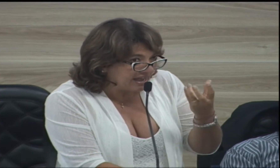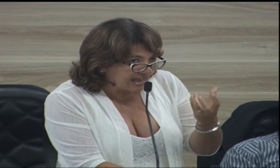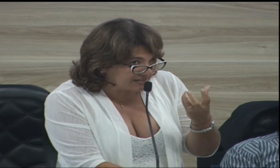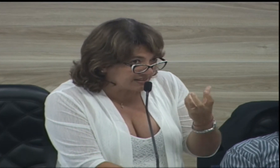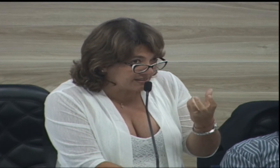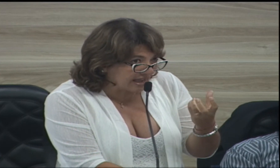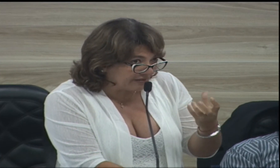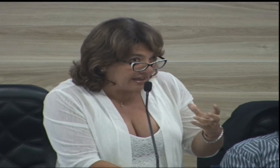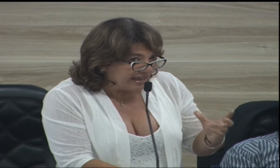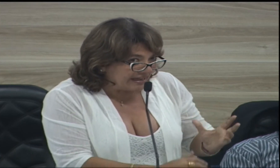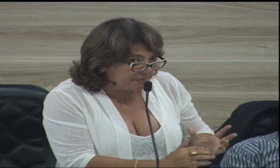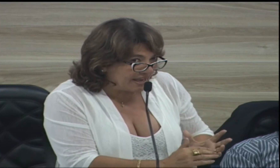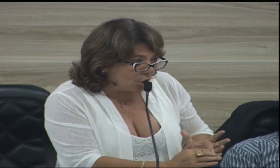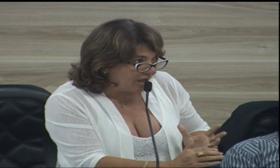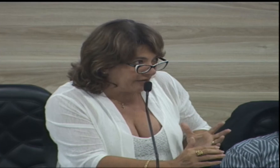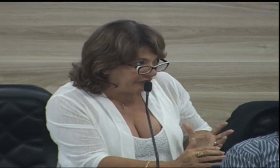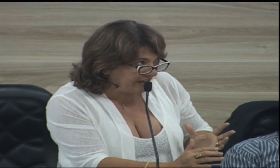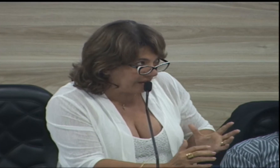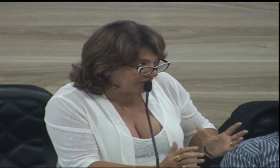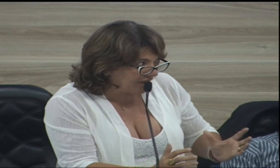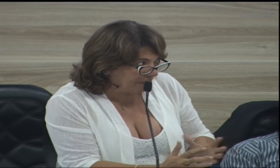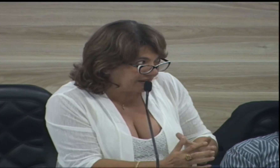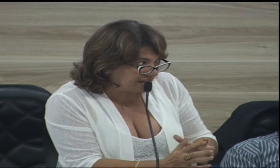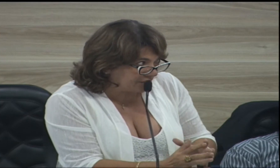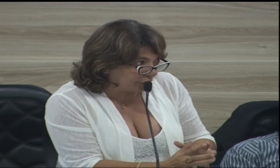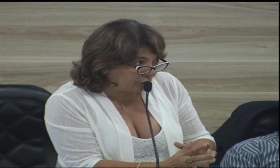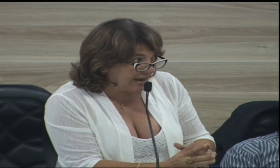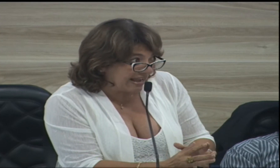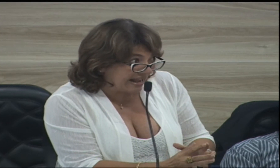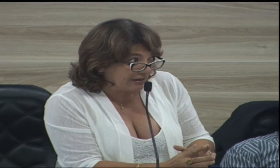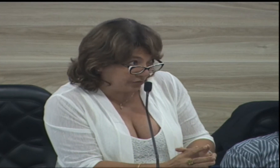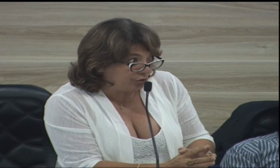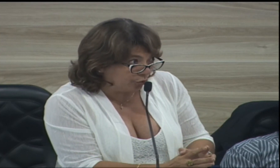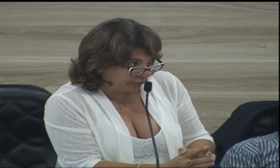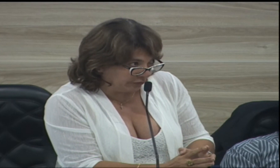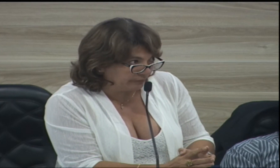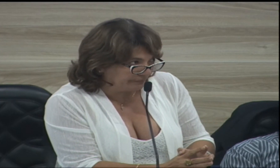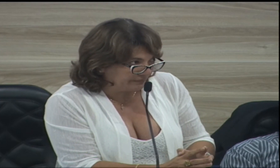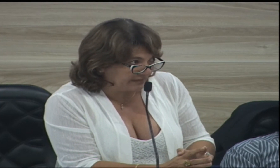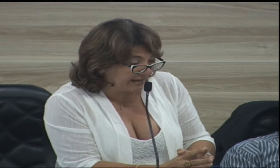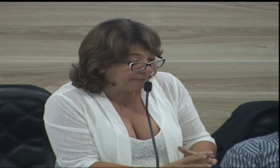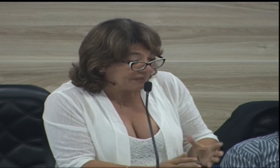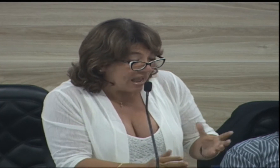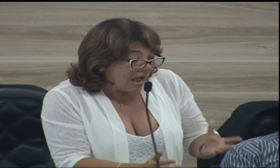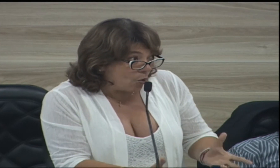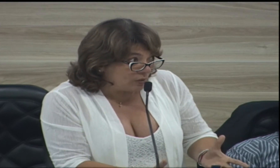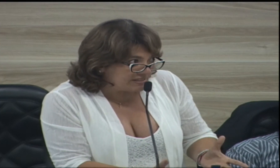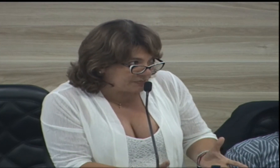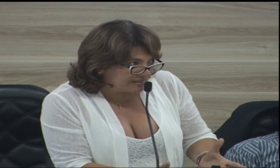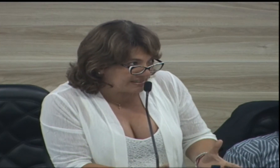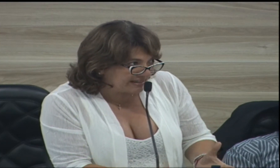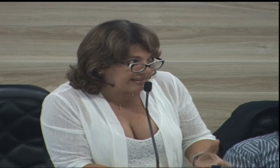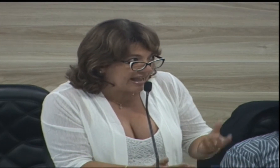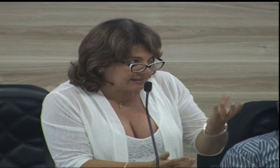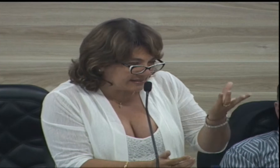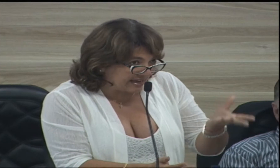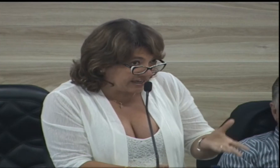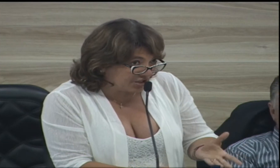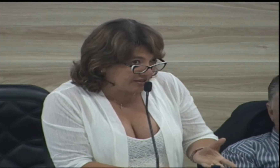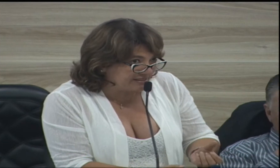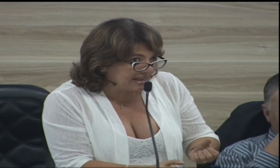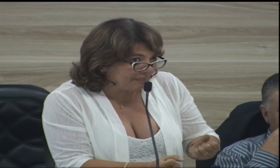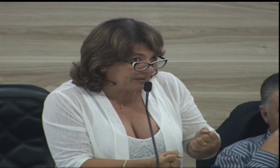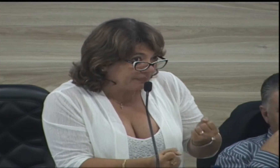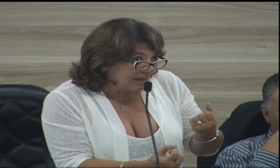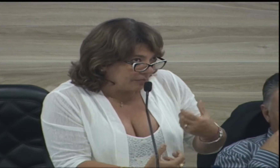principalmente, que às vezes ele melhora a fila, mas de repente ele se torna um gargalo de novo, né? Algumas especialidades, aí